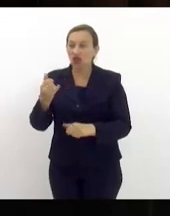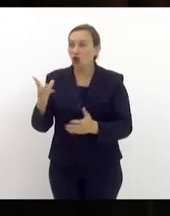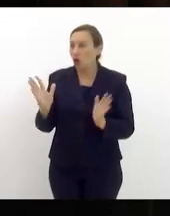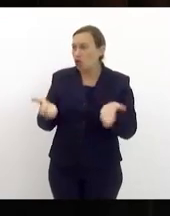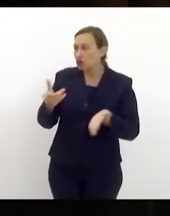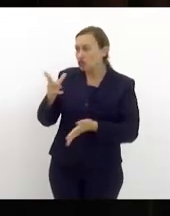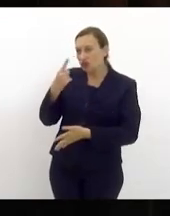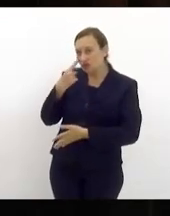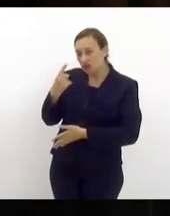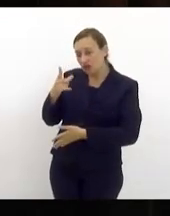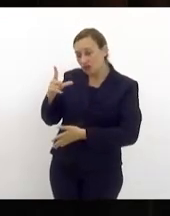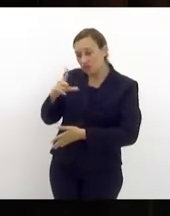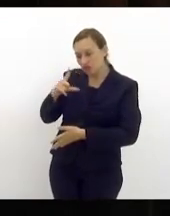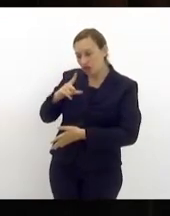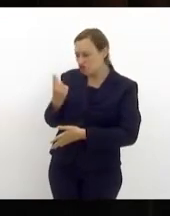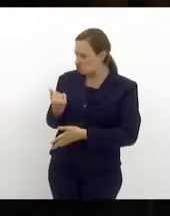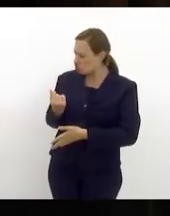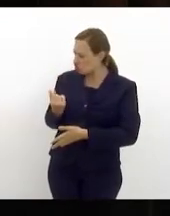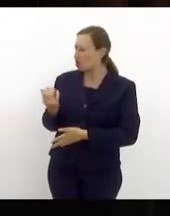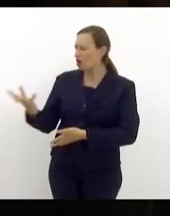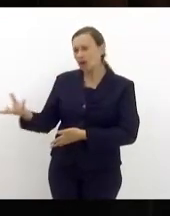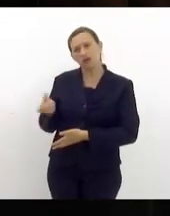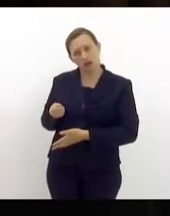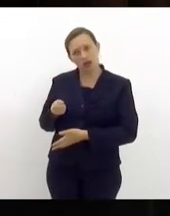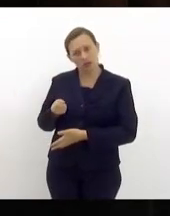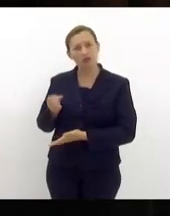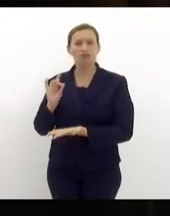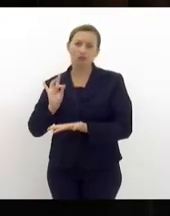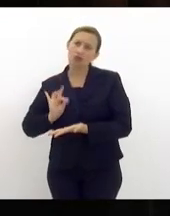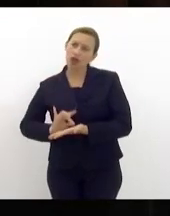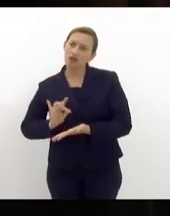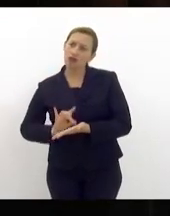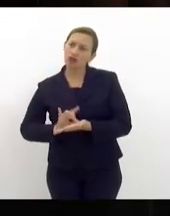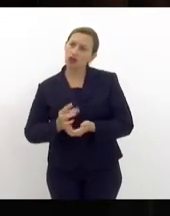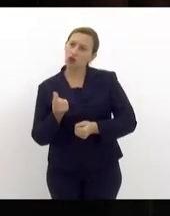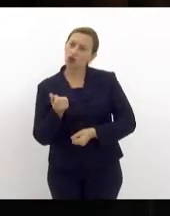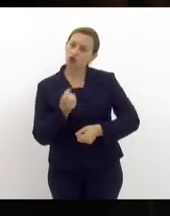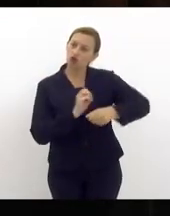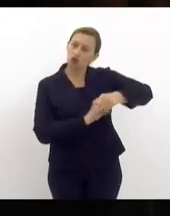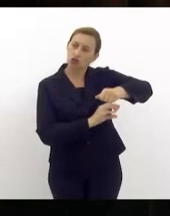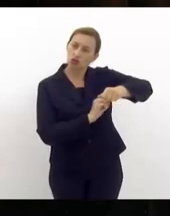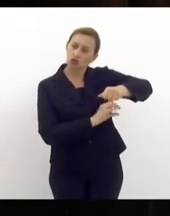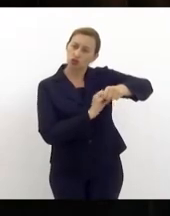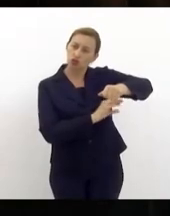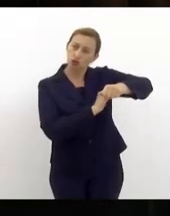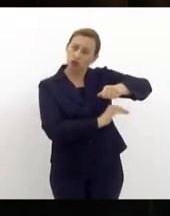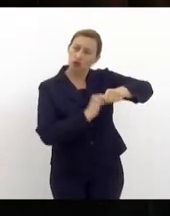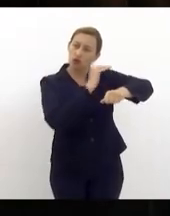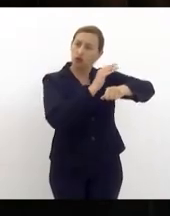hoje dinheiro que receberam, na verdade, o Super RJ, deixando de